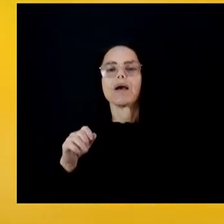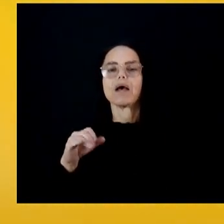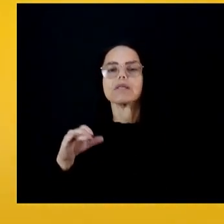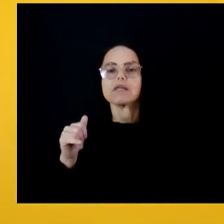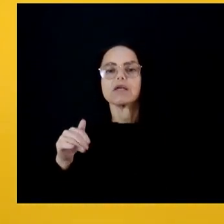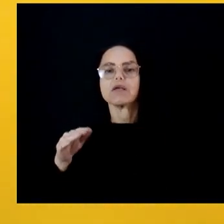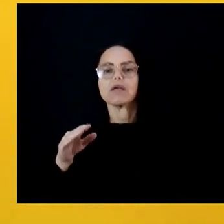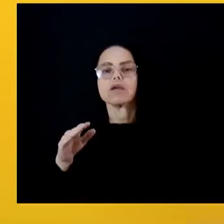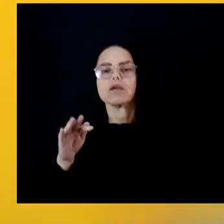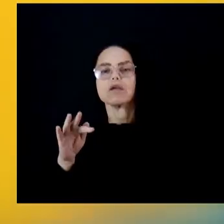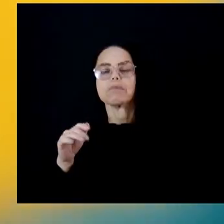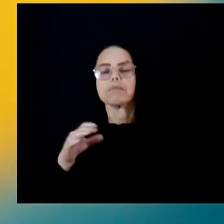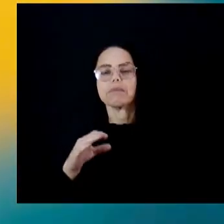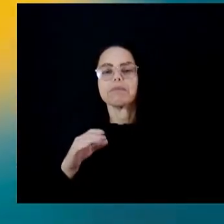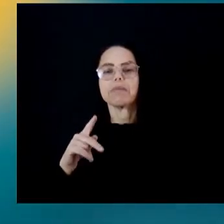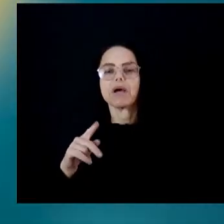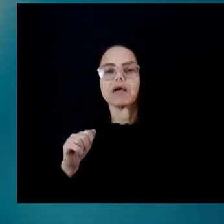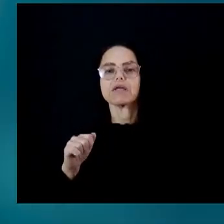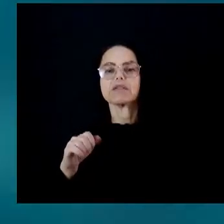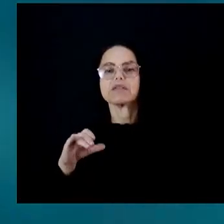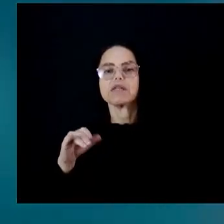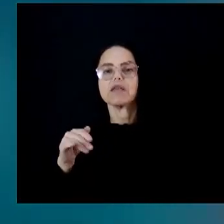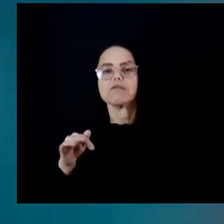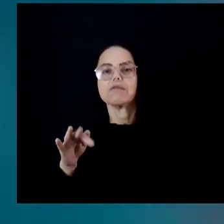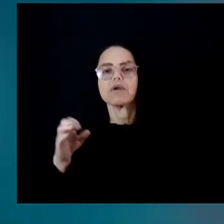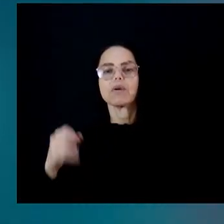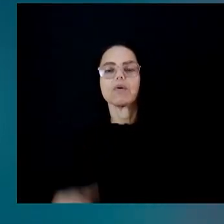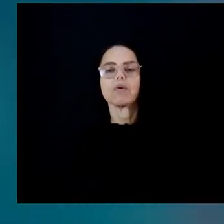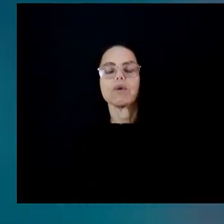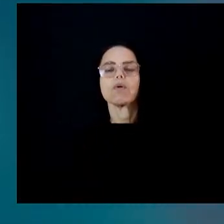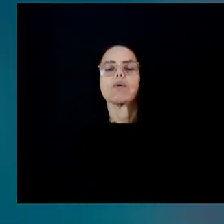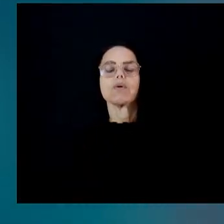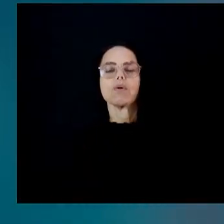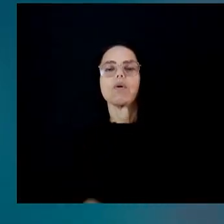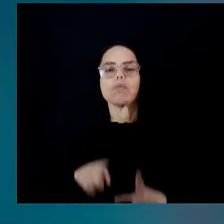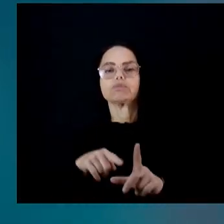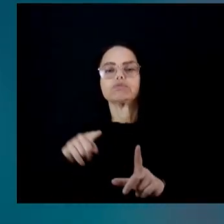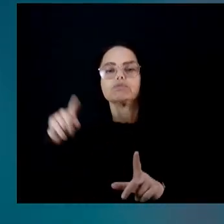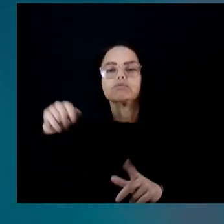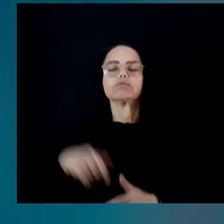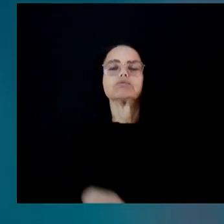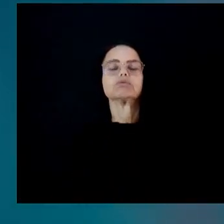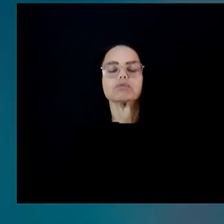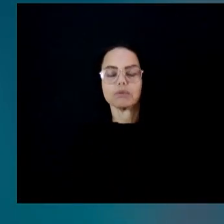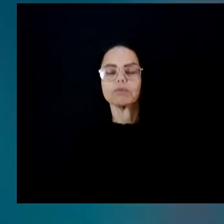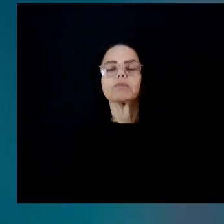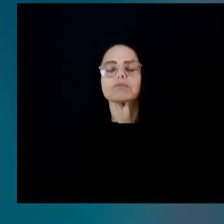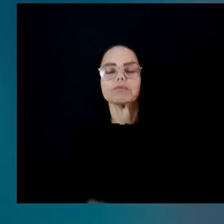E eles têm uma magnitude menor, mas ainda assim eles são relativamente comuns.